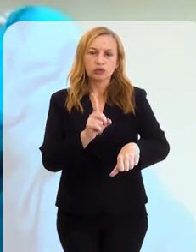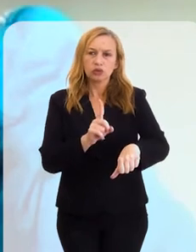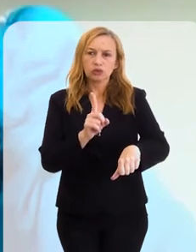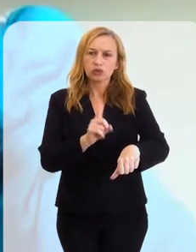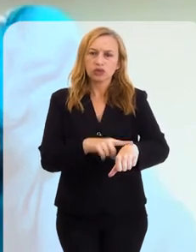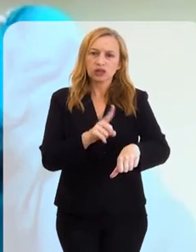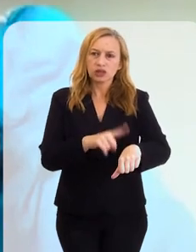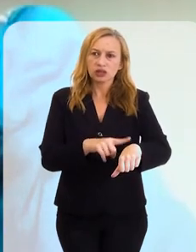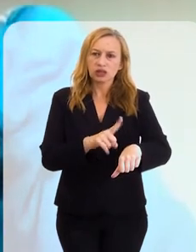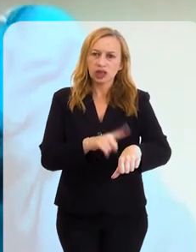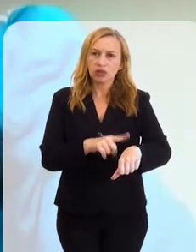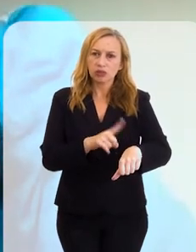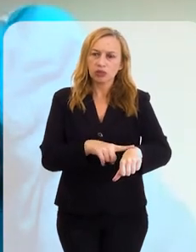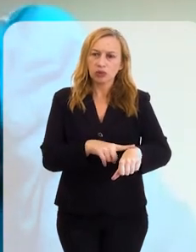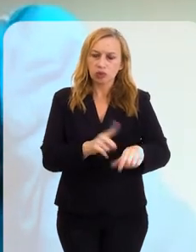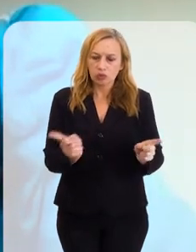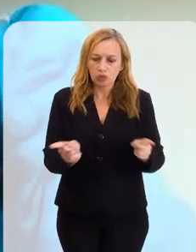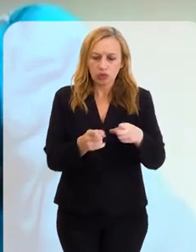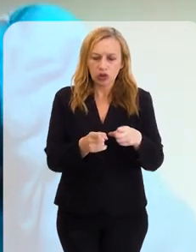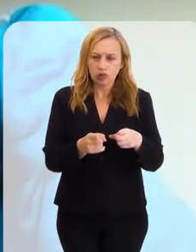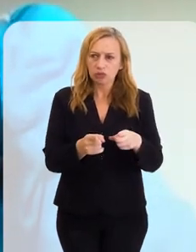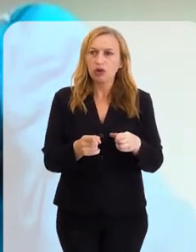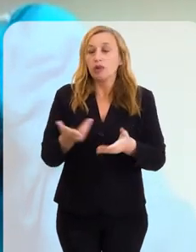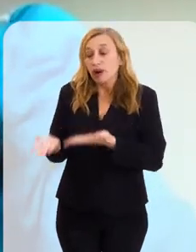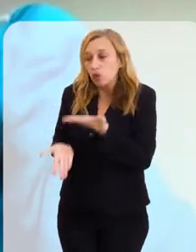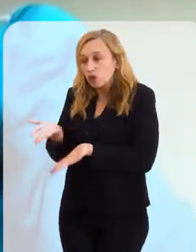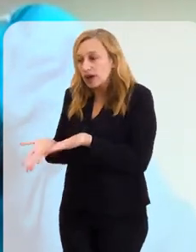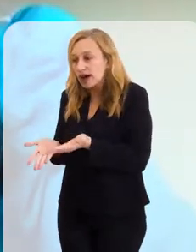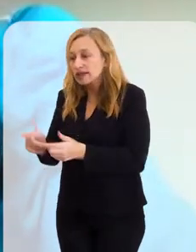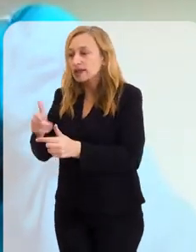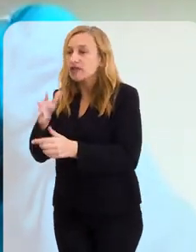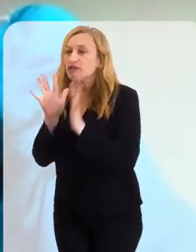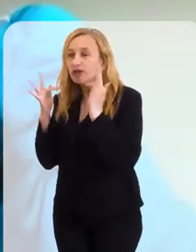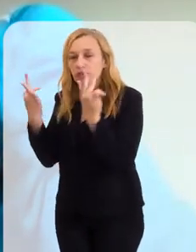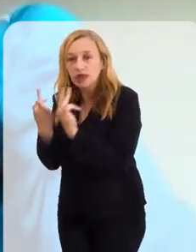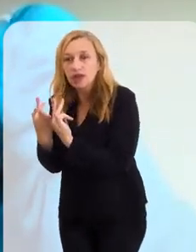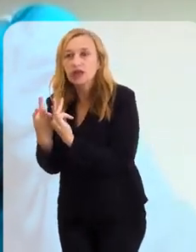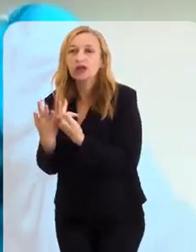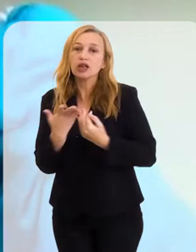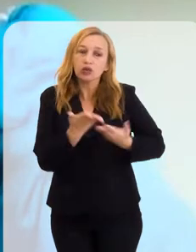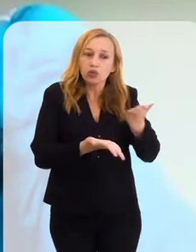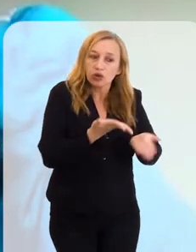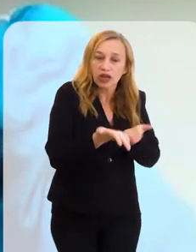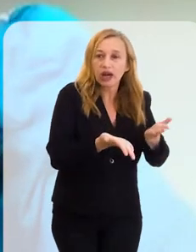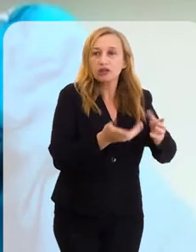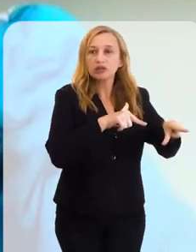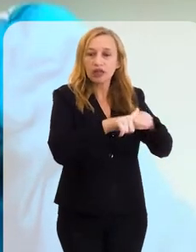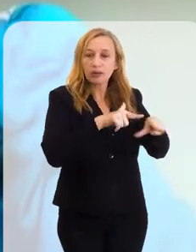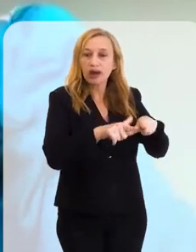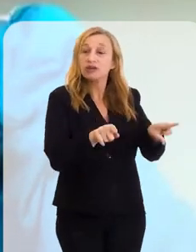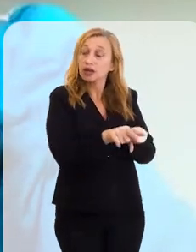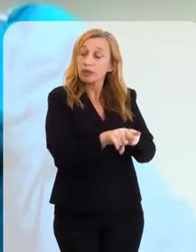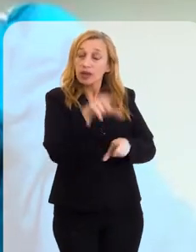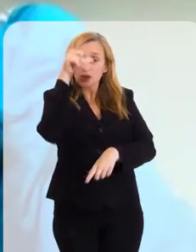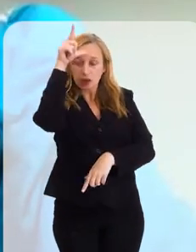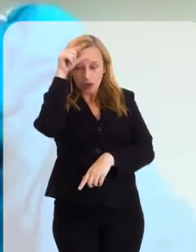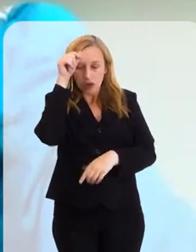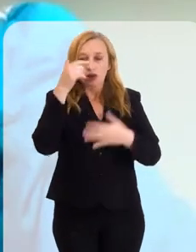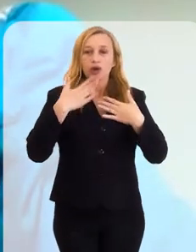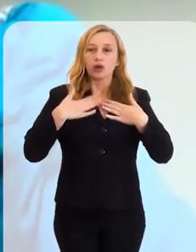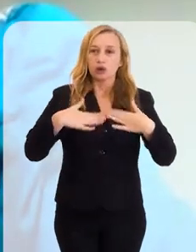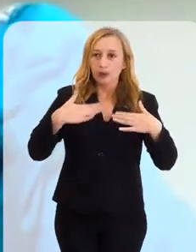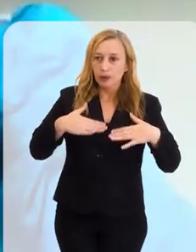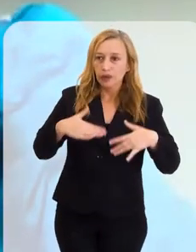reuniões síncronas não tomassem o tempo desses indivíduos de cuidar da própria família, de realizar os cuidados domésticos